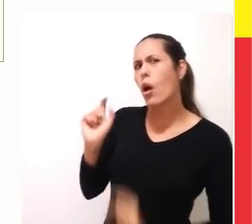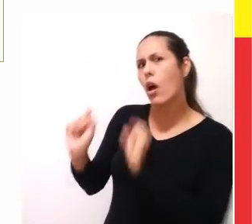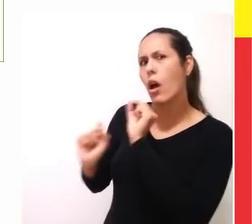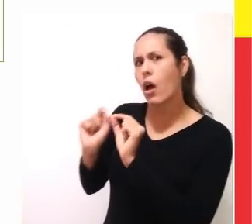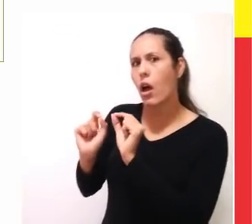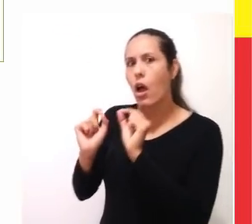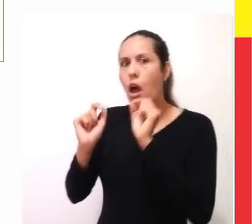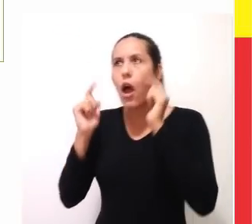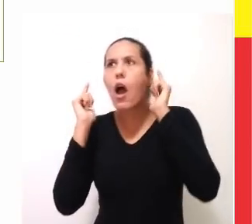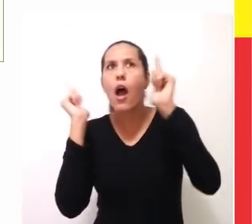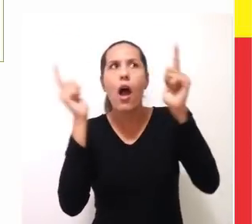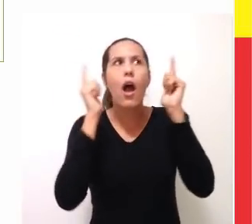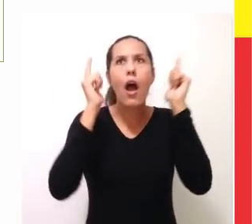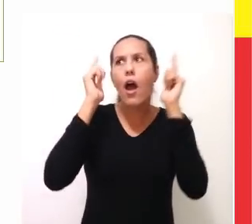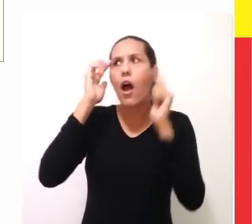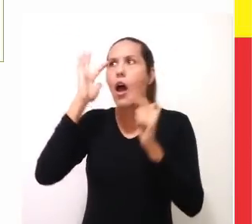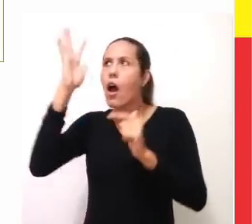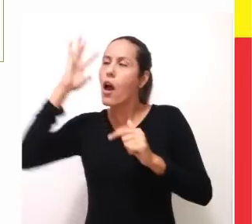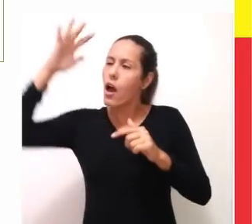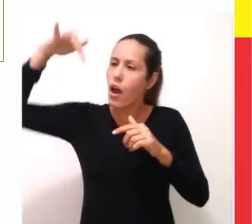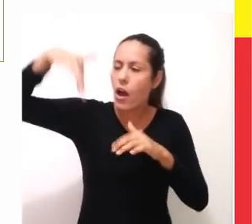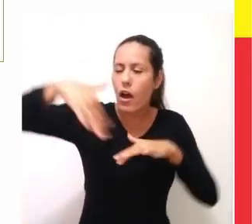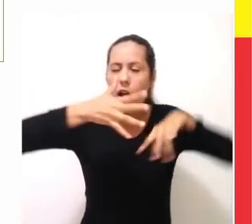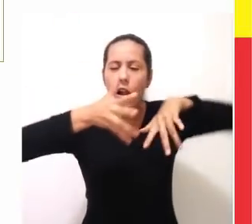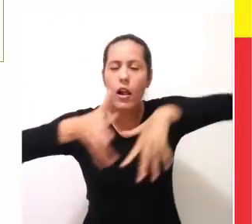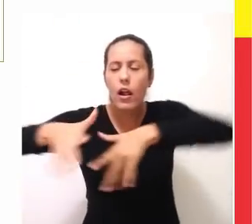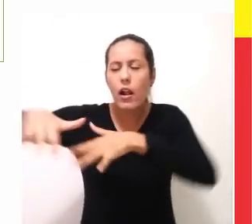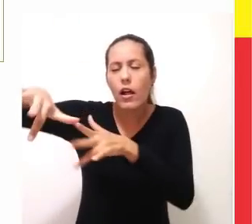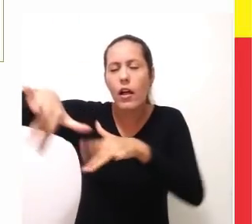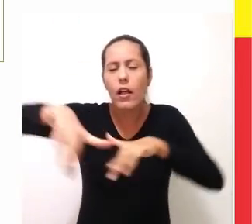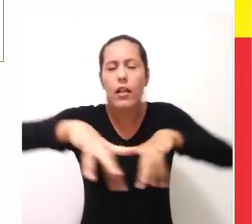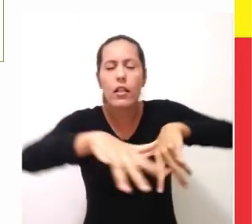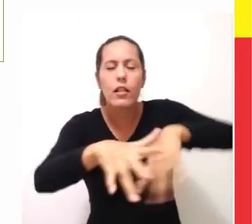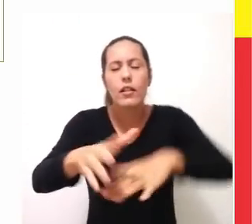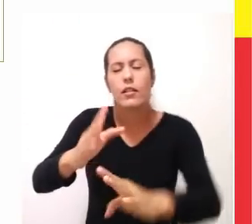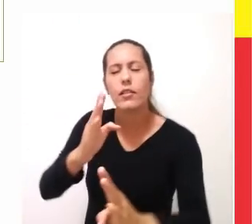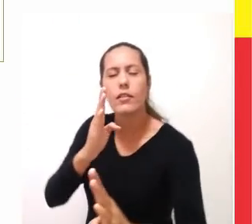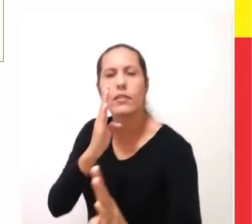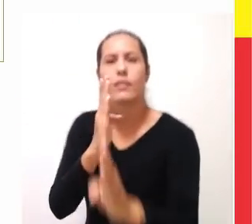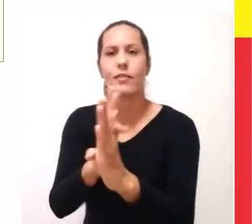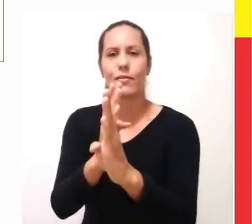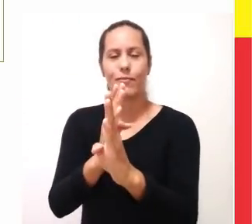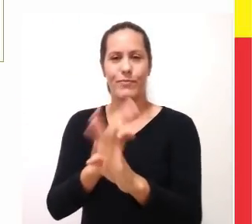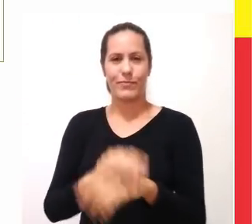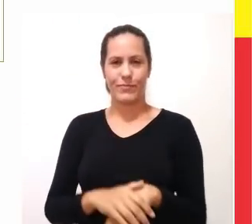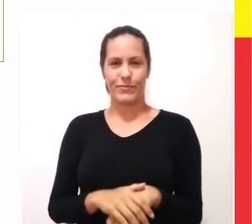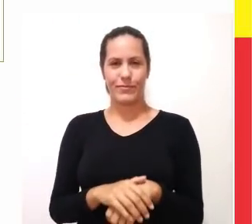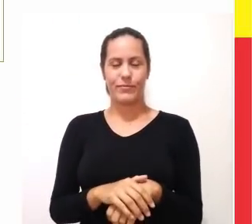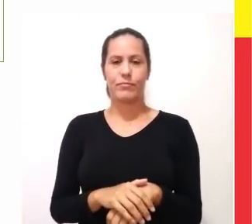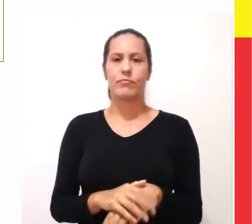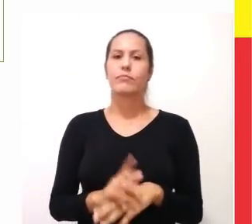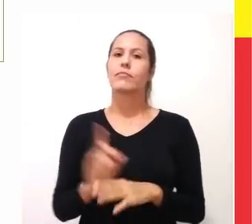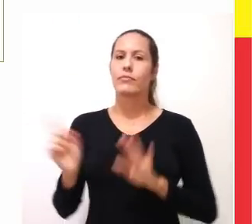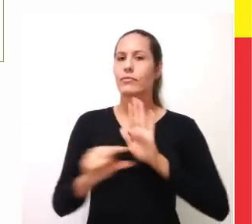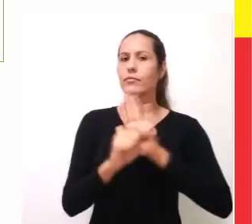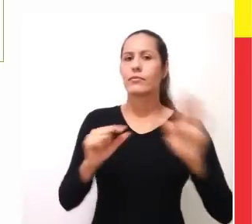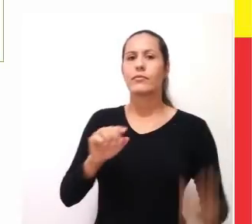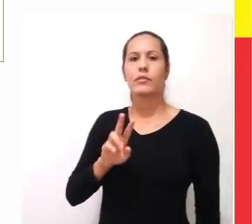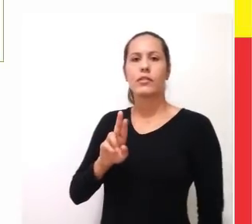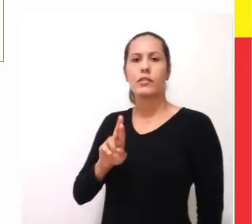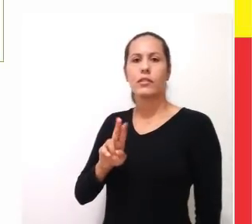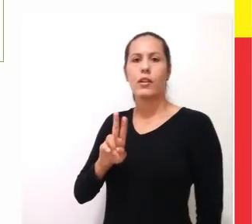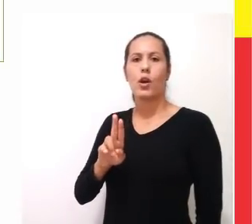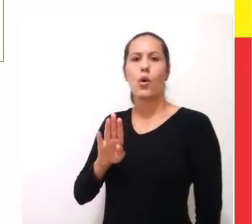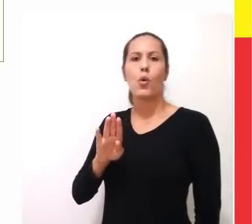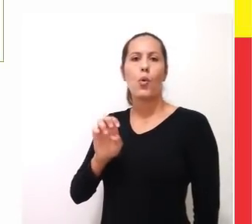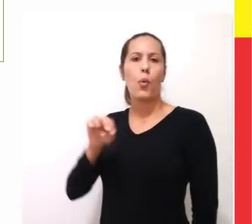sonho nada mais é que a aventura pelo mar desconhecido em busca da terra sonhada. Novamente,